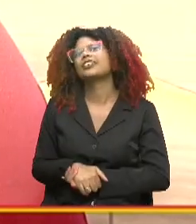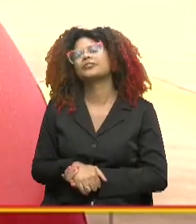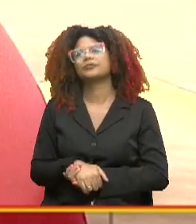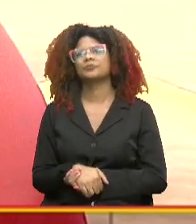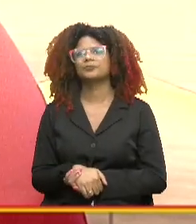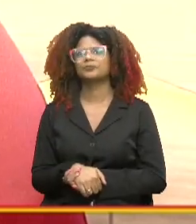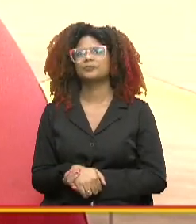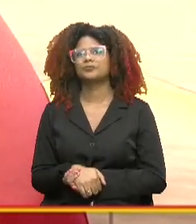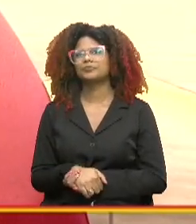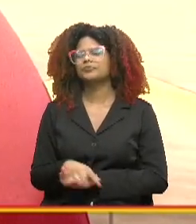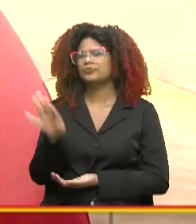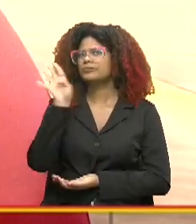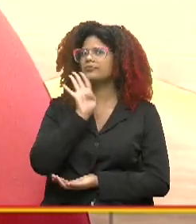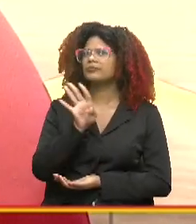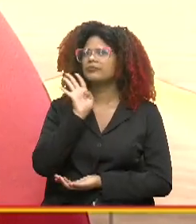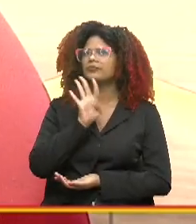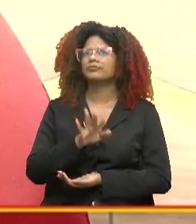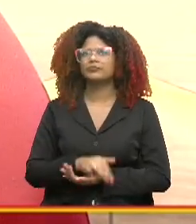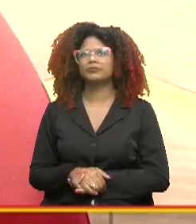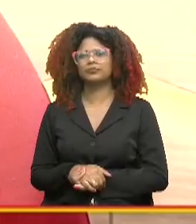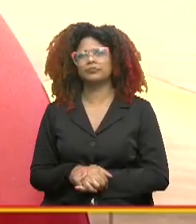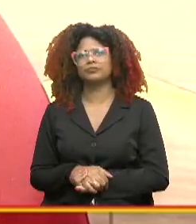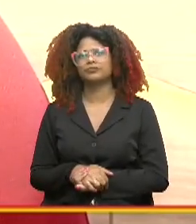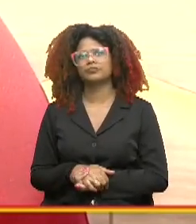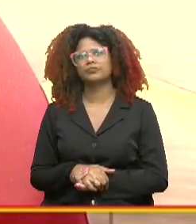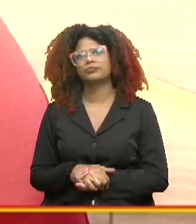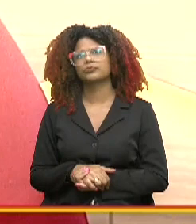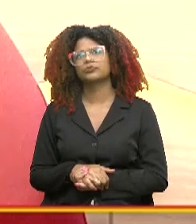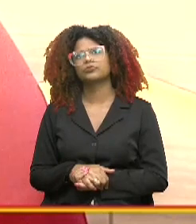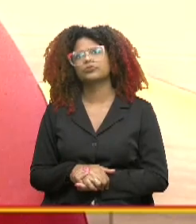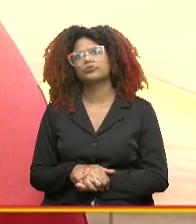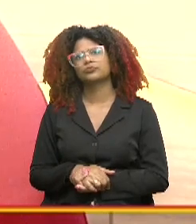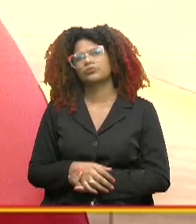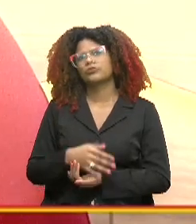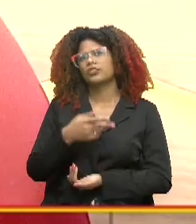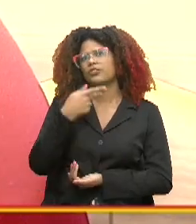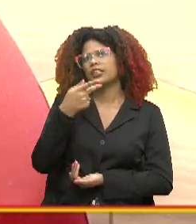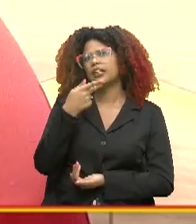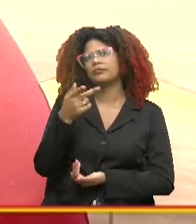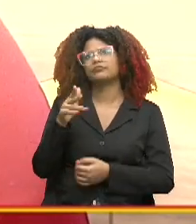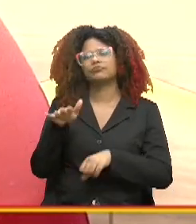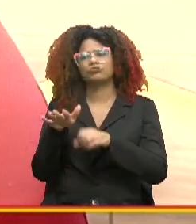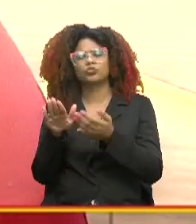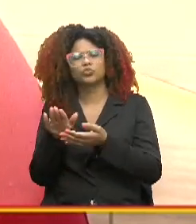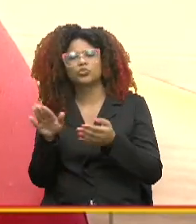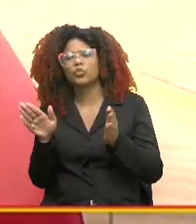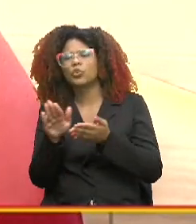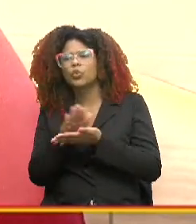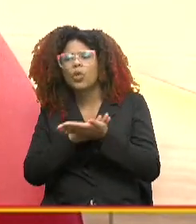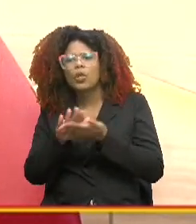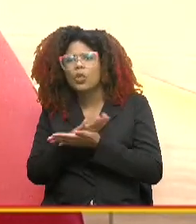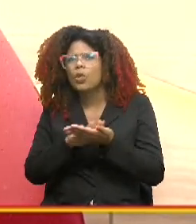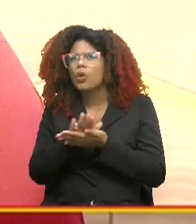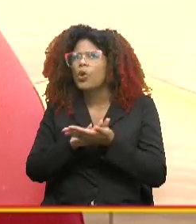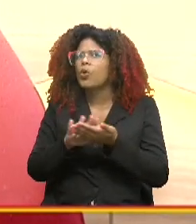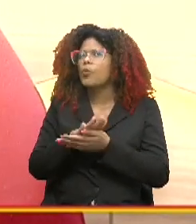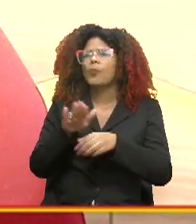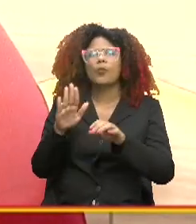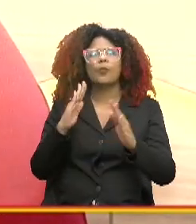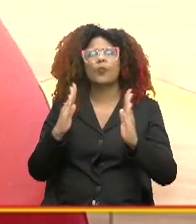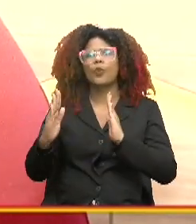muito bacana e nenhum acho que já cabe até comentar em nenhum momento deste